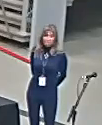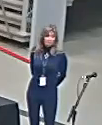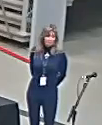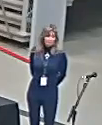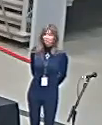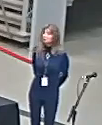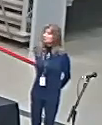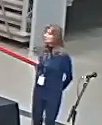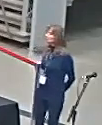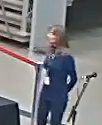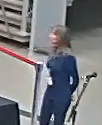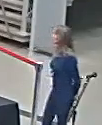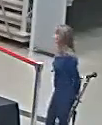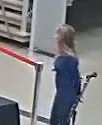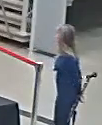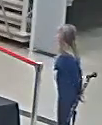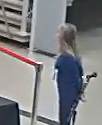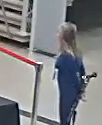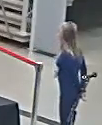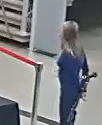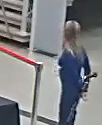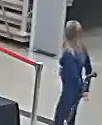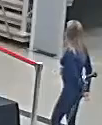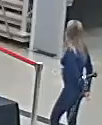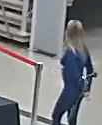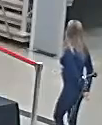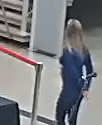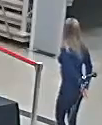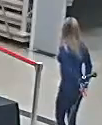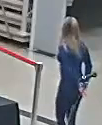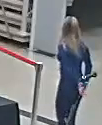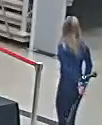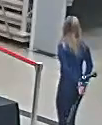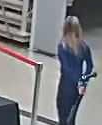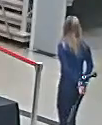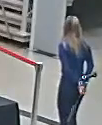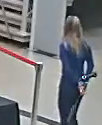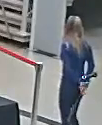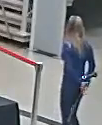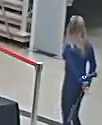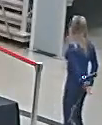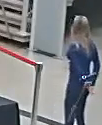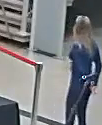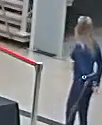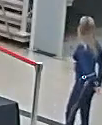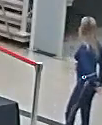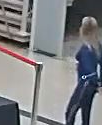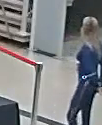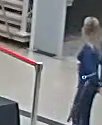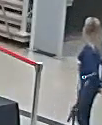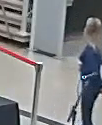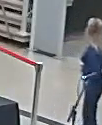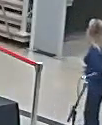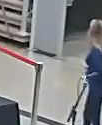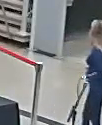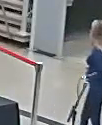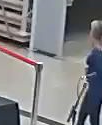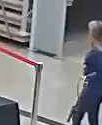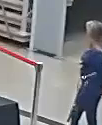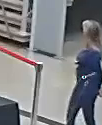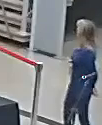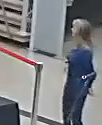Santa Maria que sai de bonos passos e vem para cá como eu converso com todo